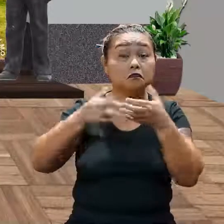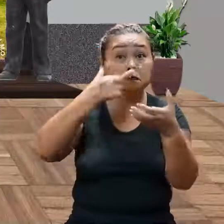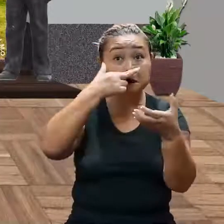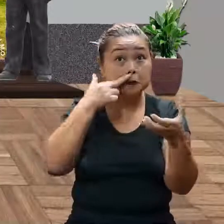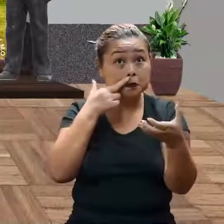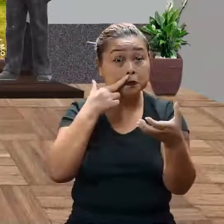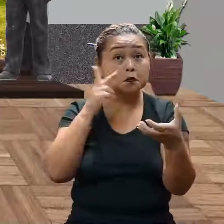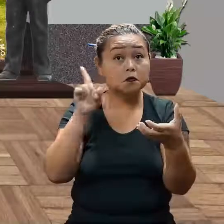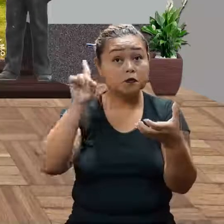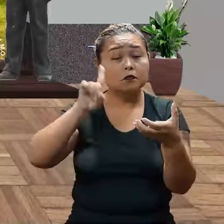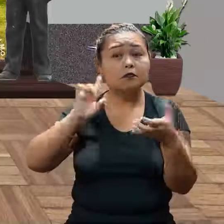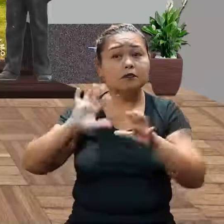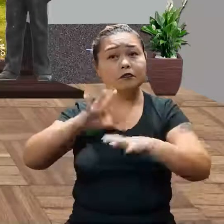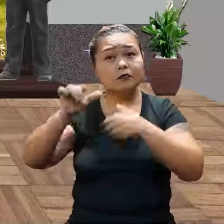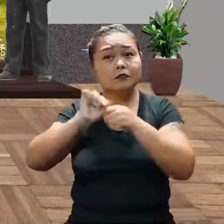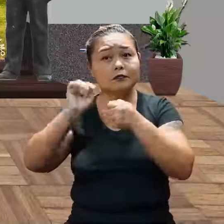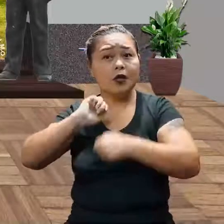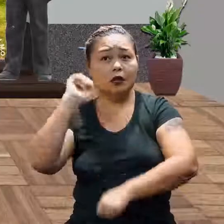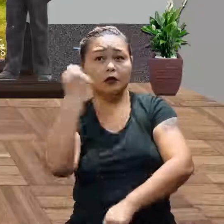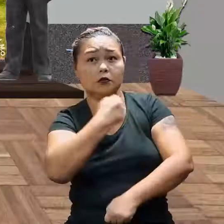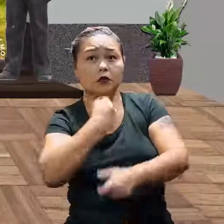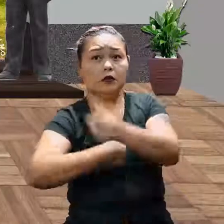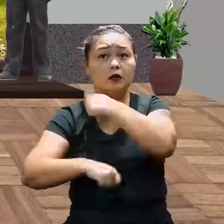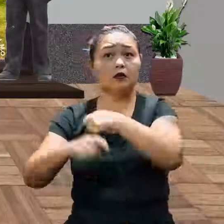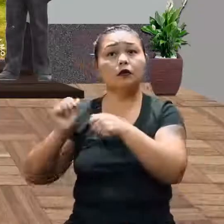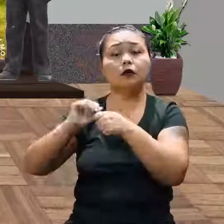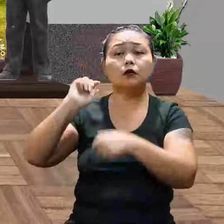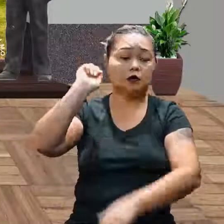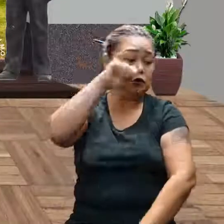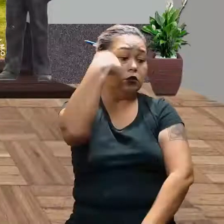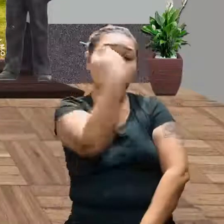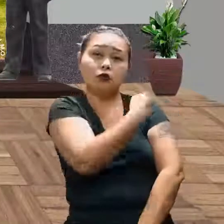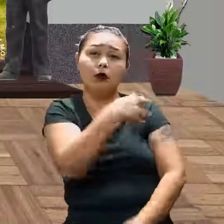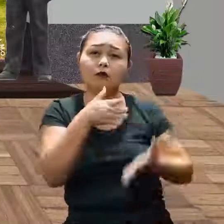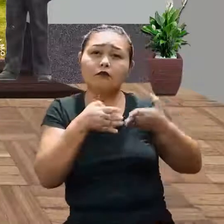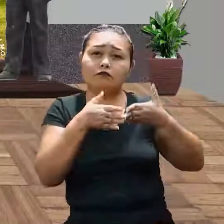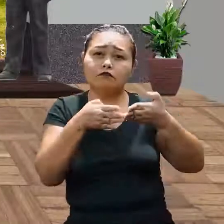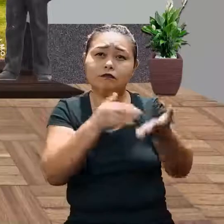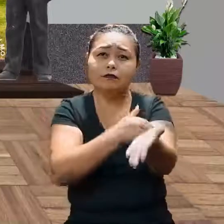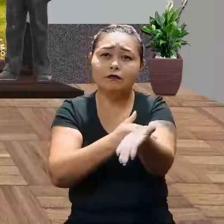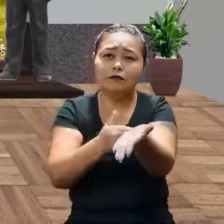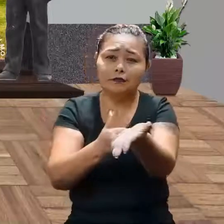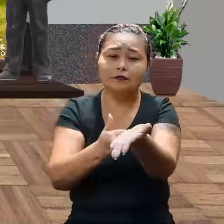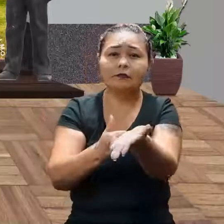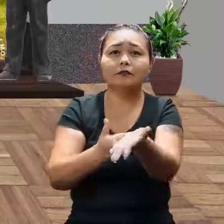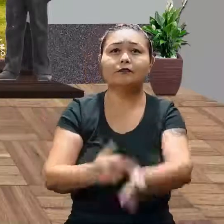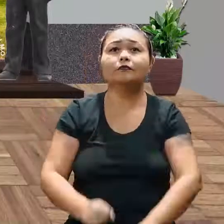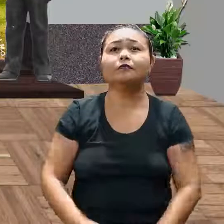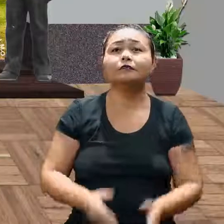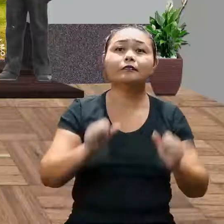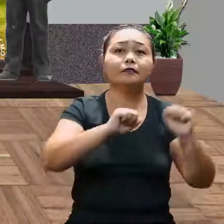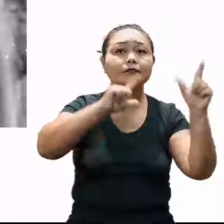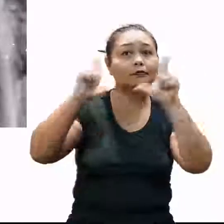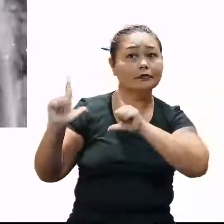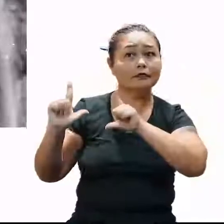como foi os revoltosos das Chibatas receberam como castigo. Isso daí. Na tela.